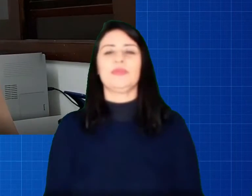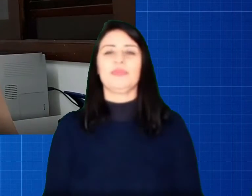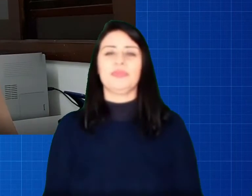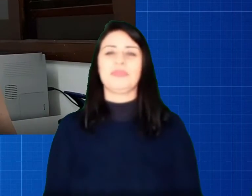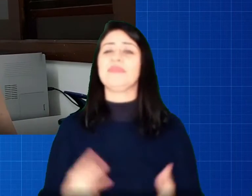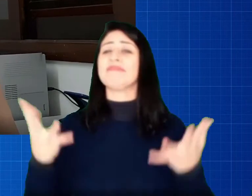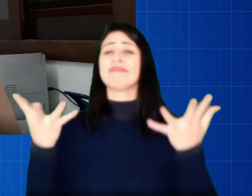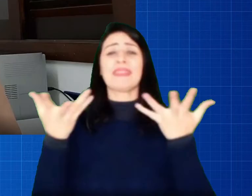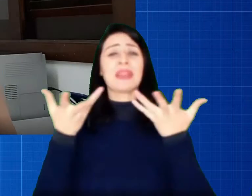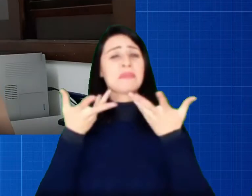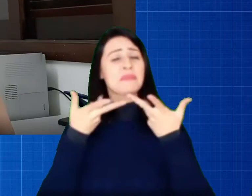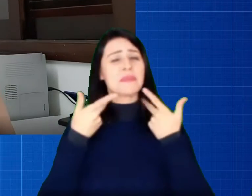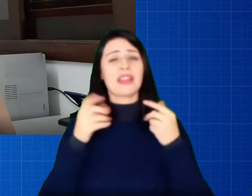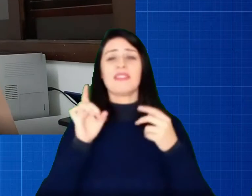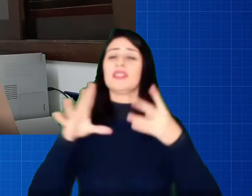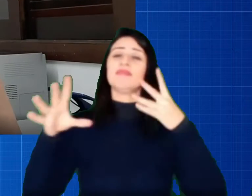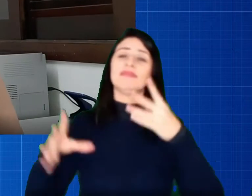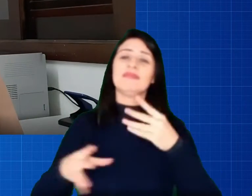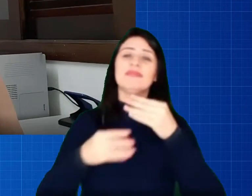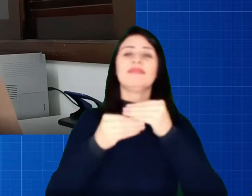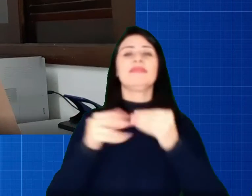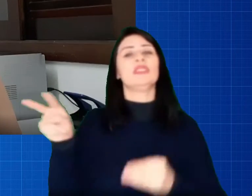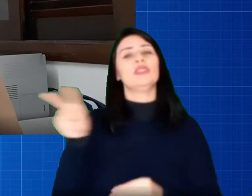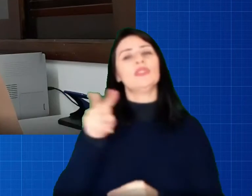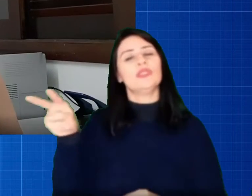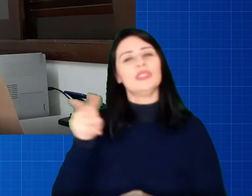Então, é isso.